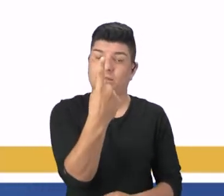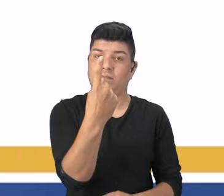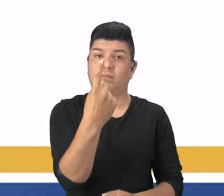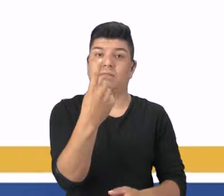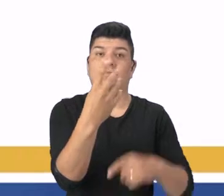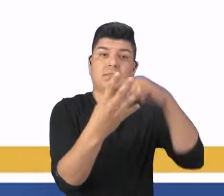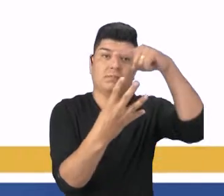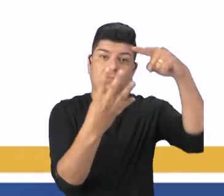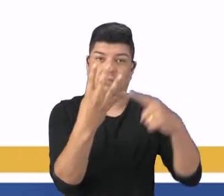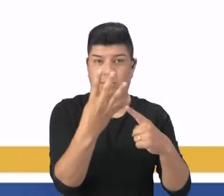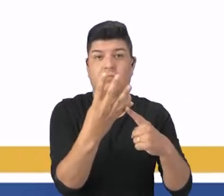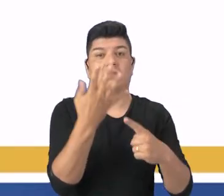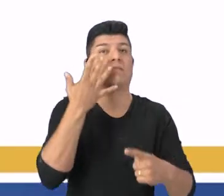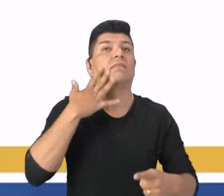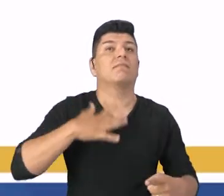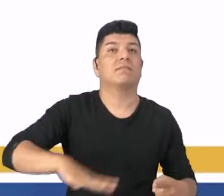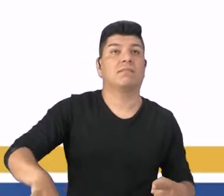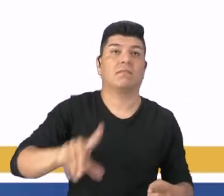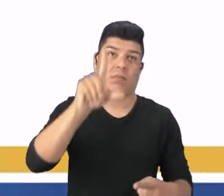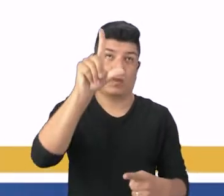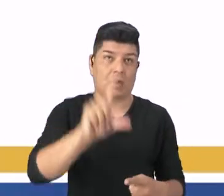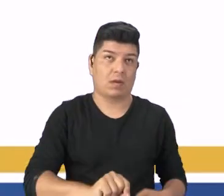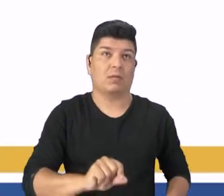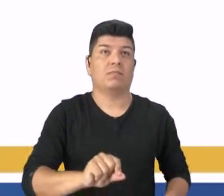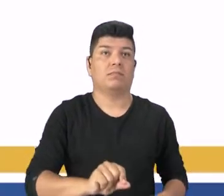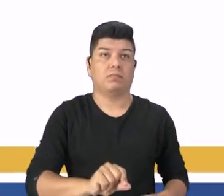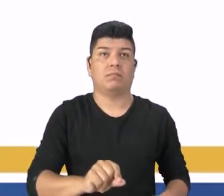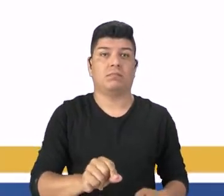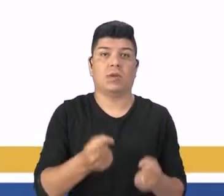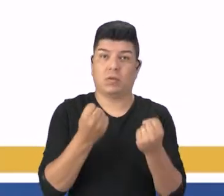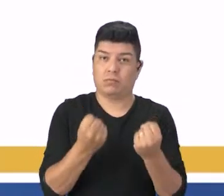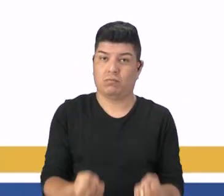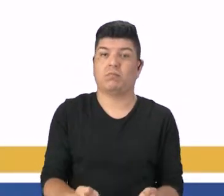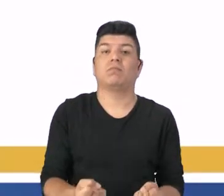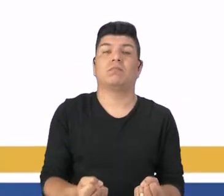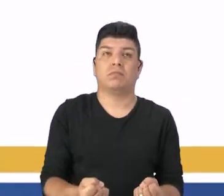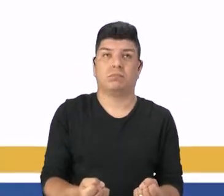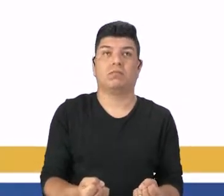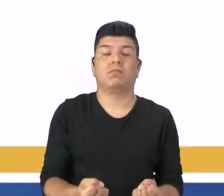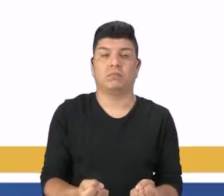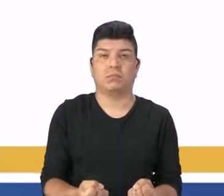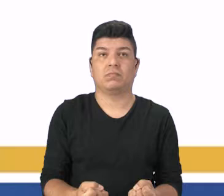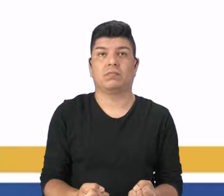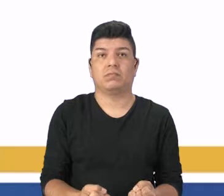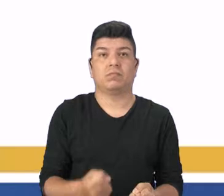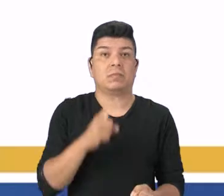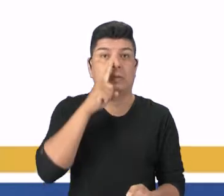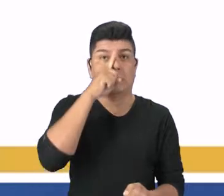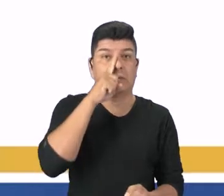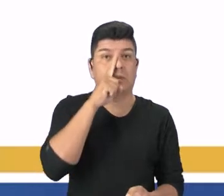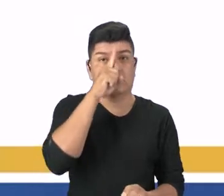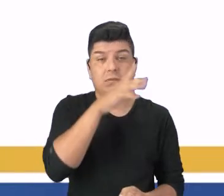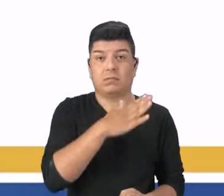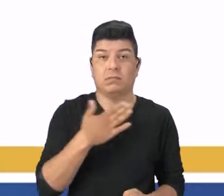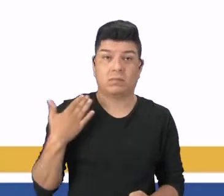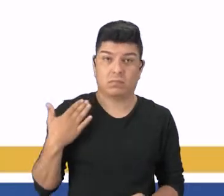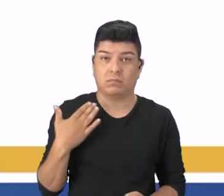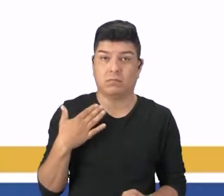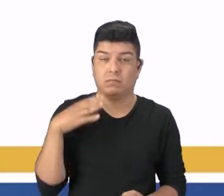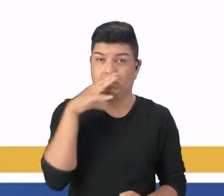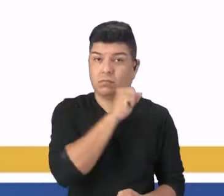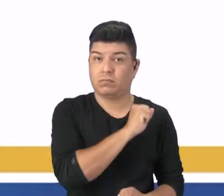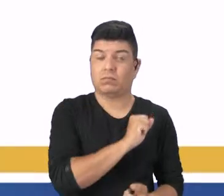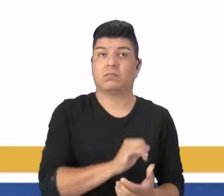de 5 anos estão abaixo do peso e correndo graves riscos de morte